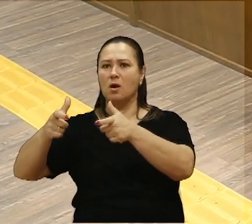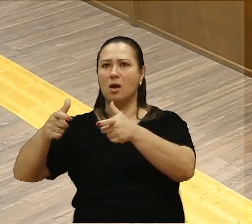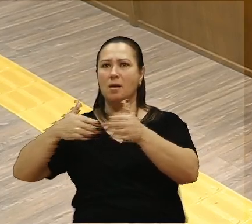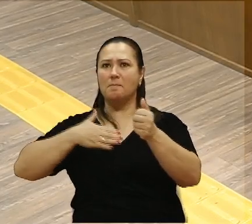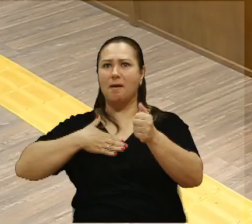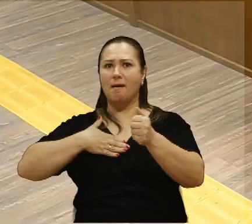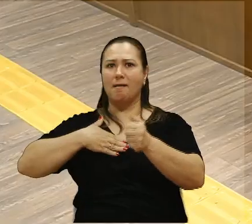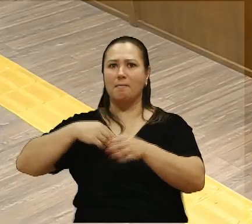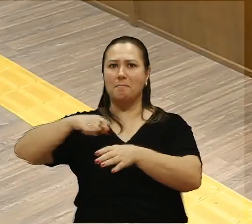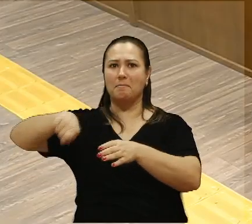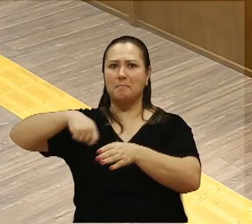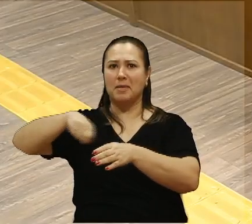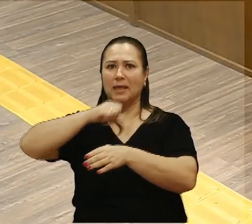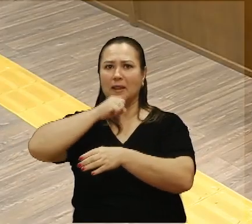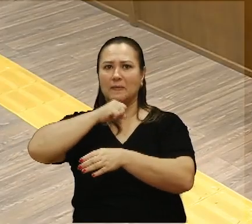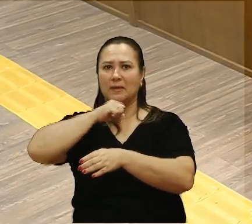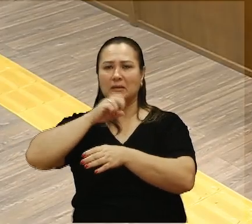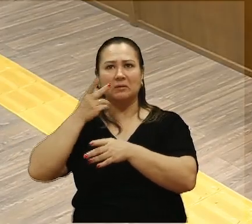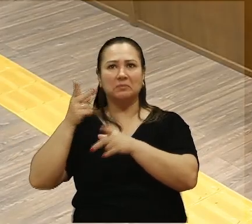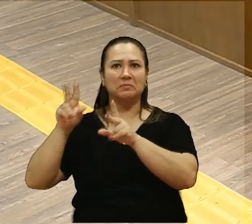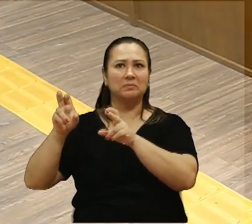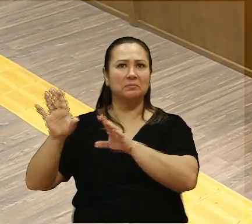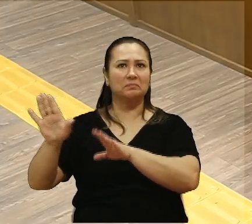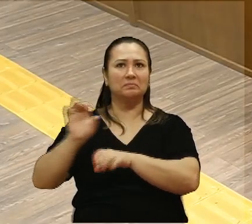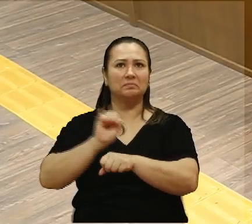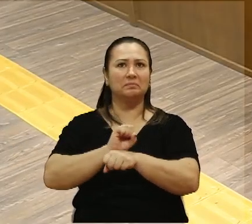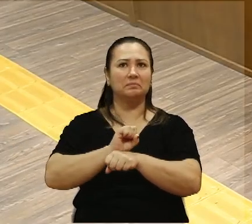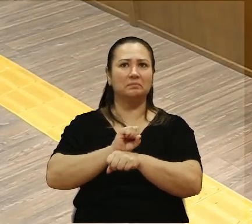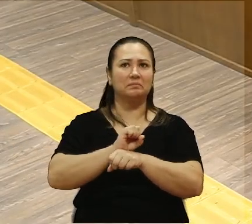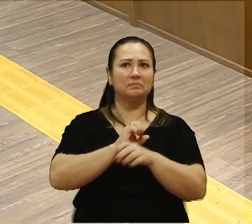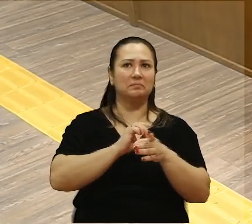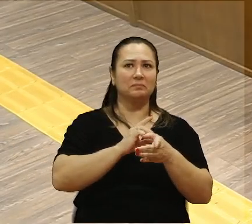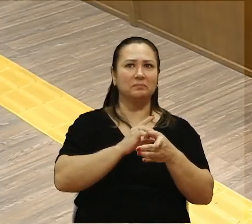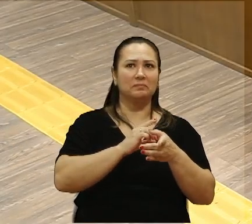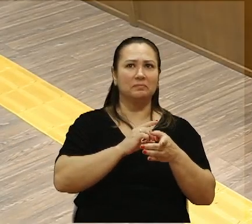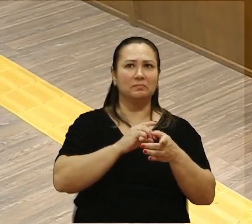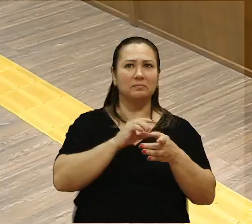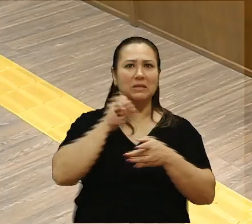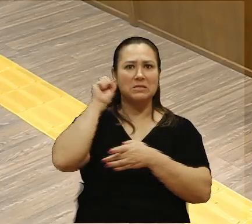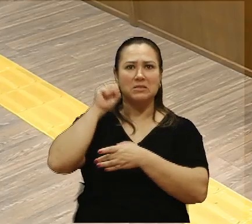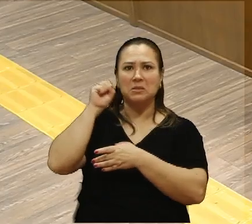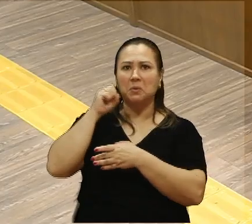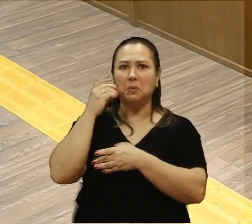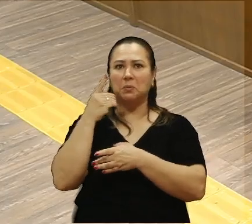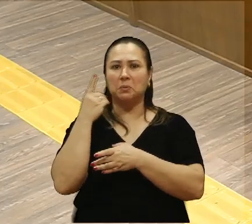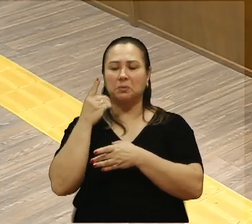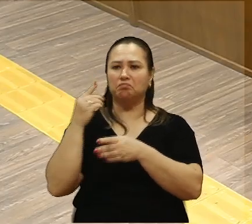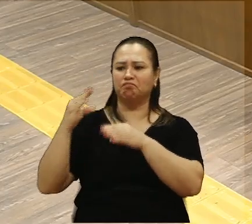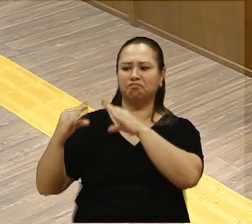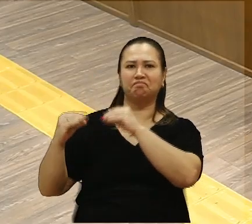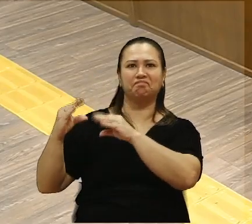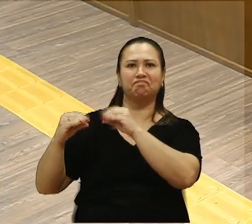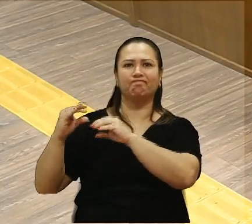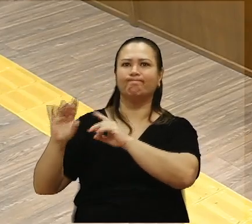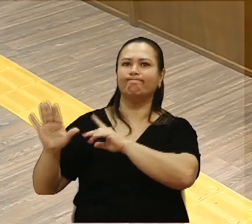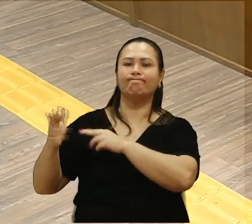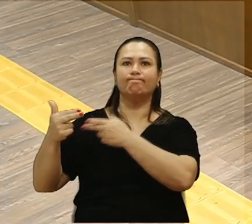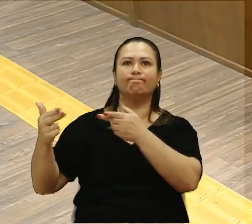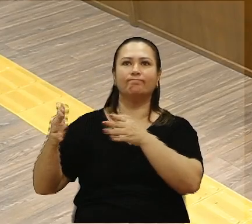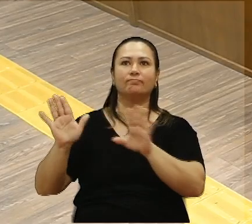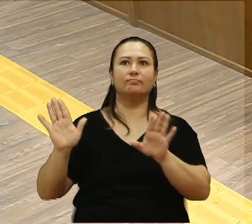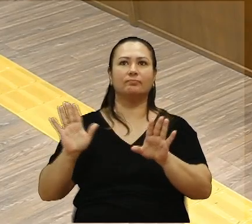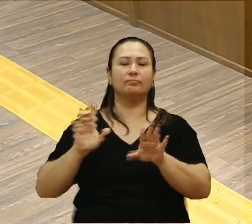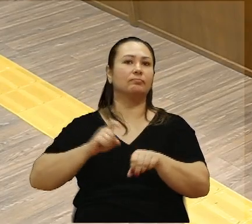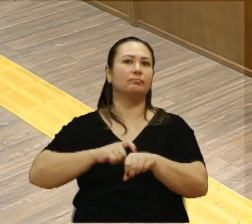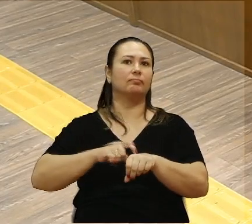Como? Vai ser deputado estadual. Vai ser deputado federal? Senador da República? Encerrado